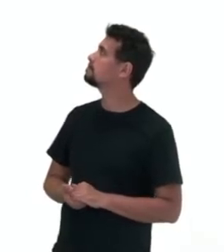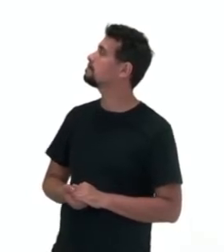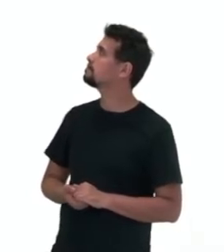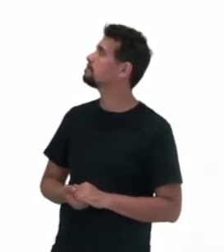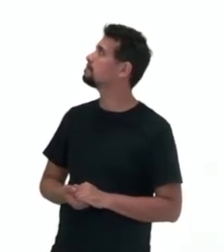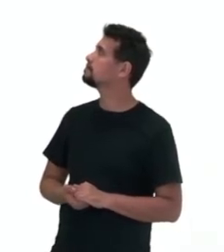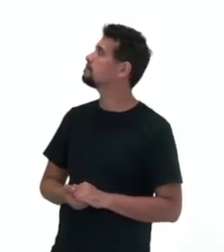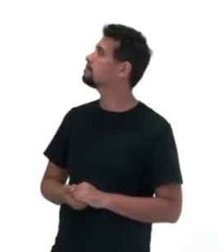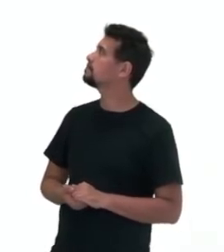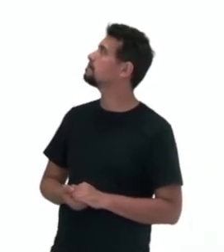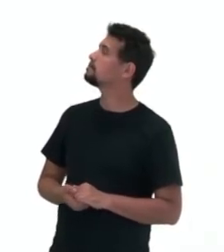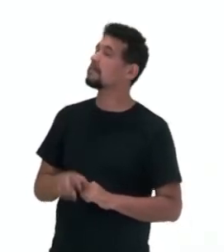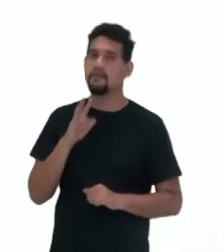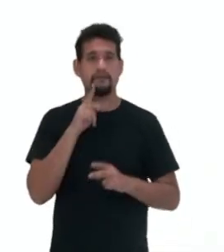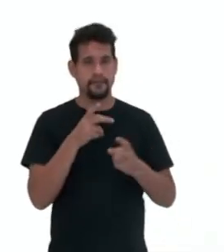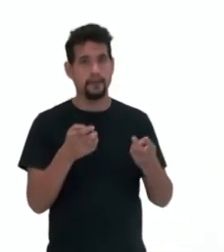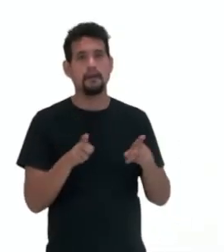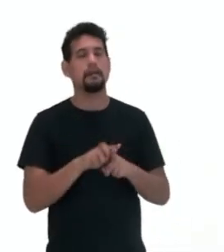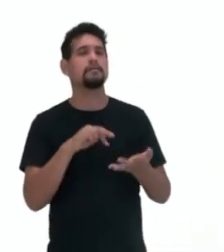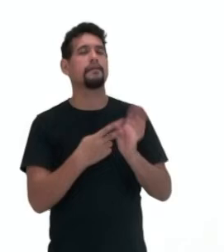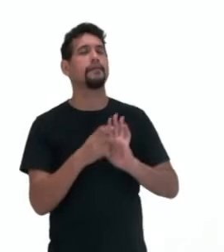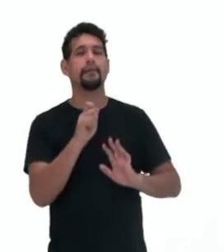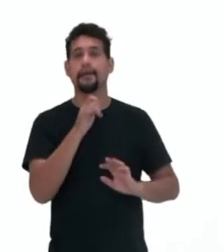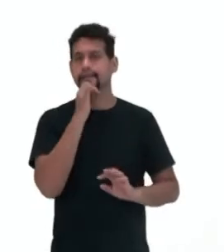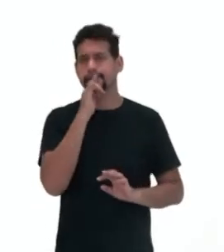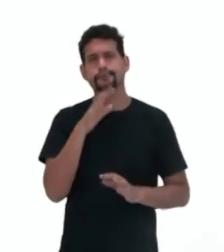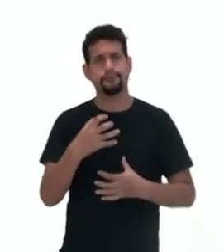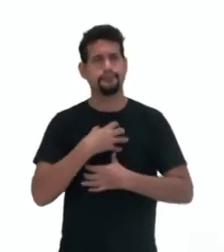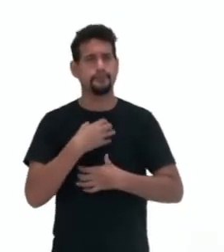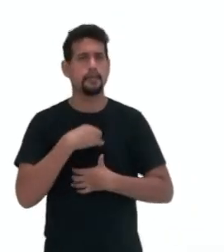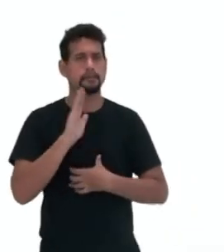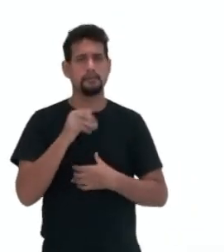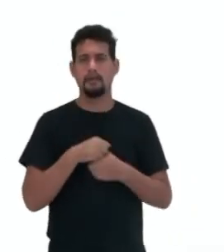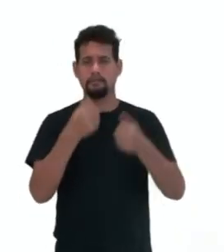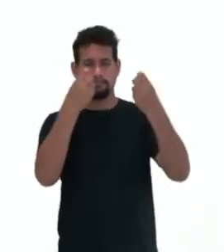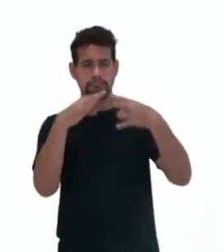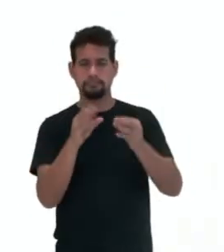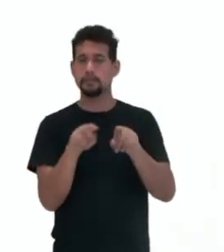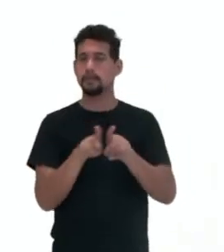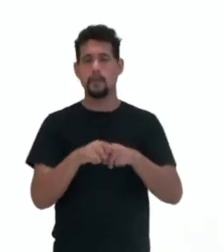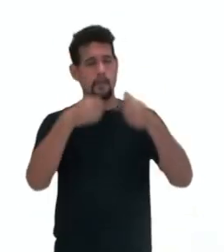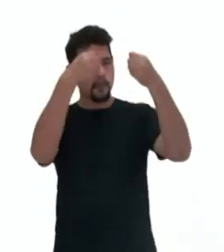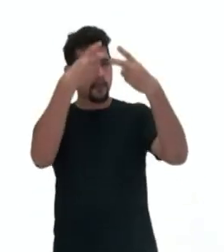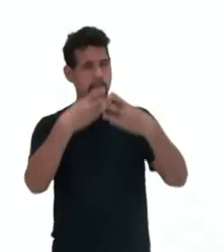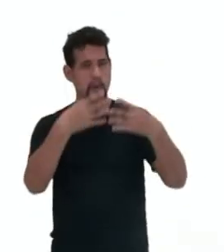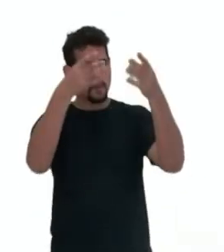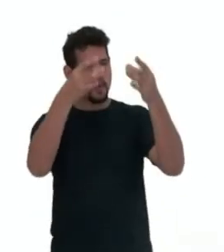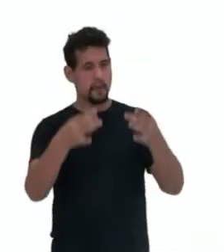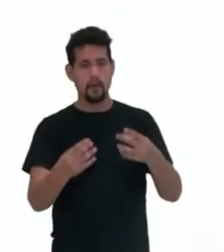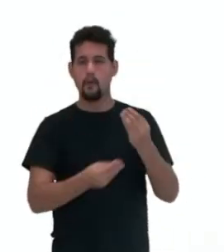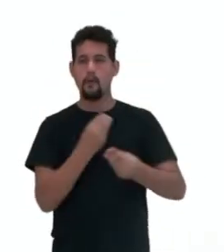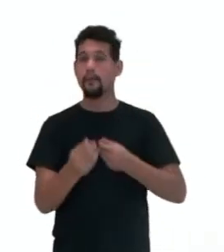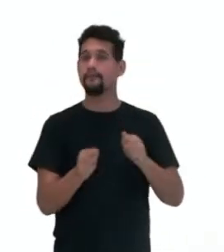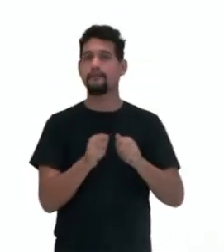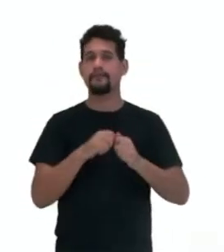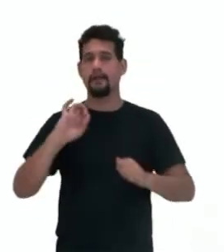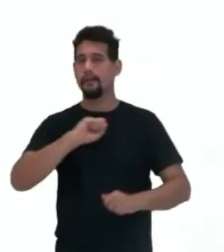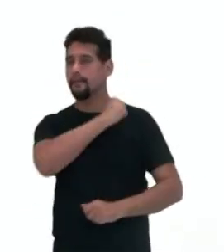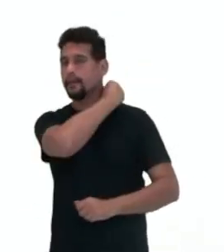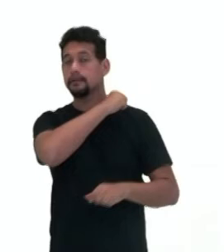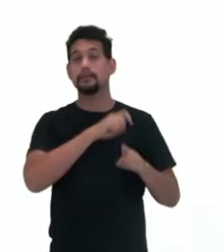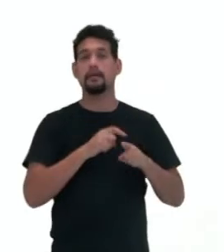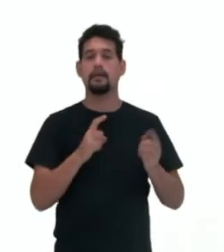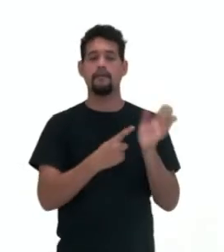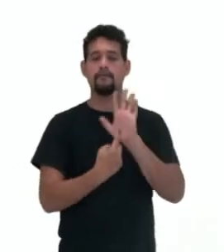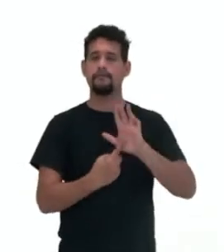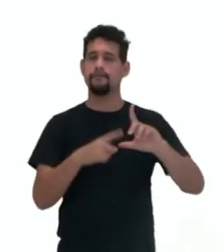garantir firmeza e força. Então aqui, de uma maneira, né, bem explicada como que é feito esse mata-leão, e aqui